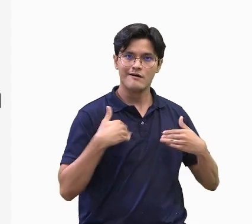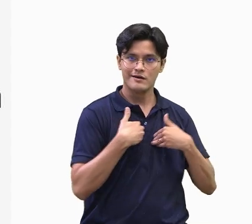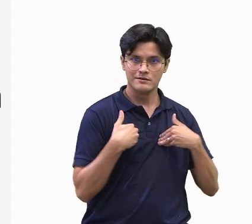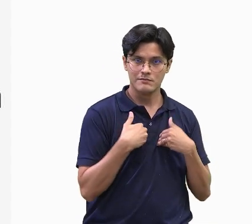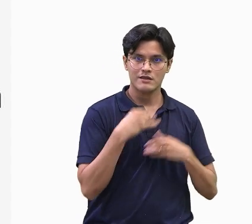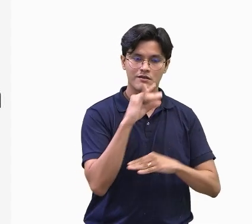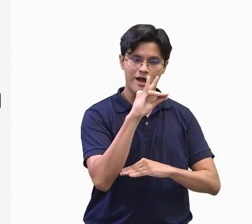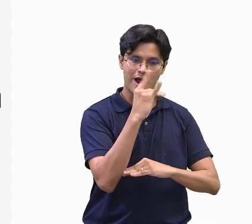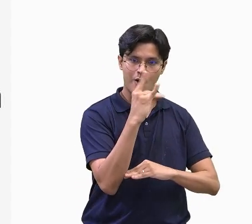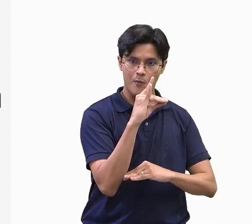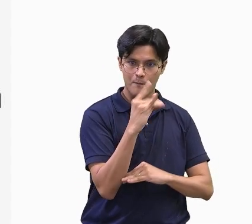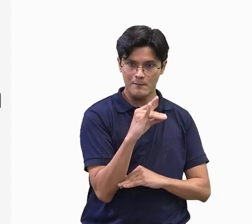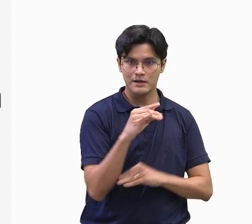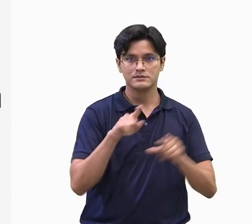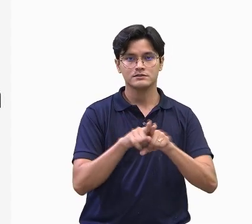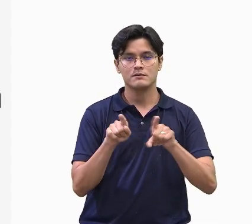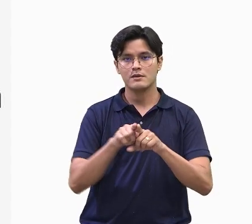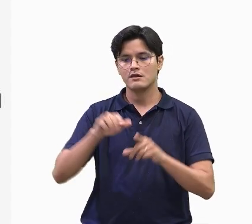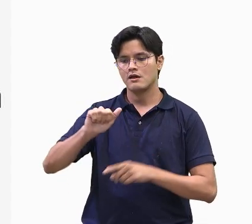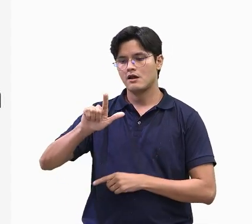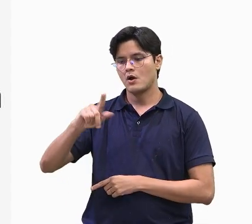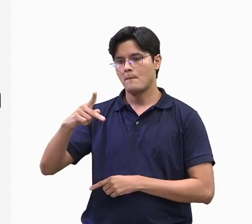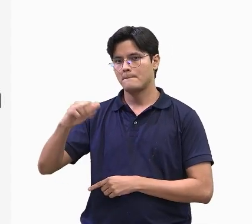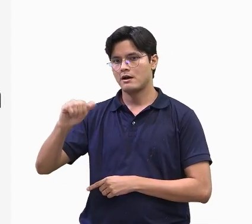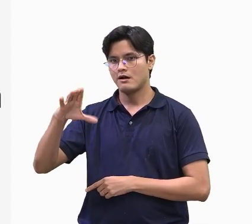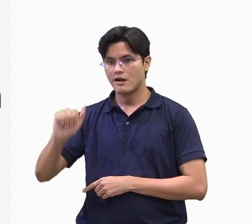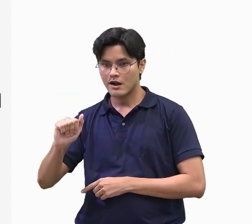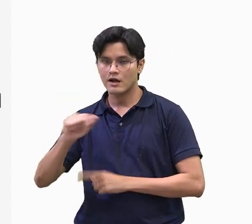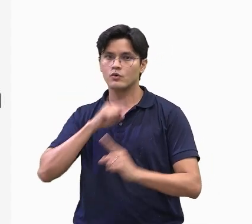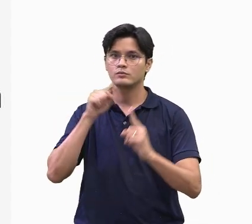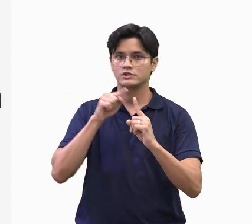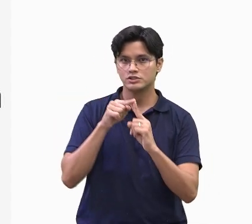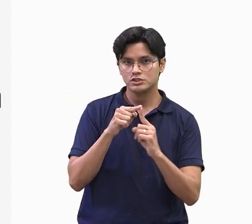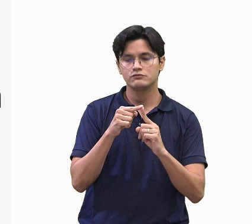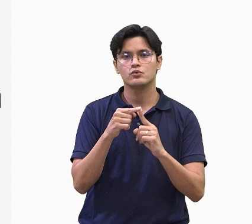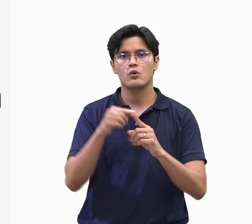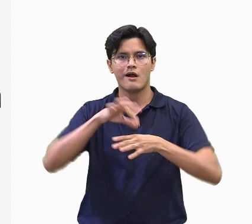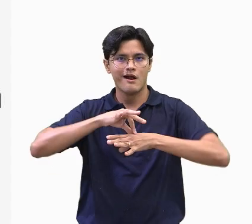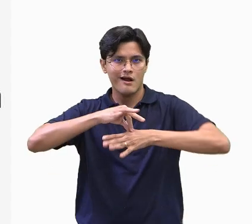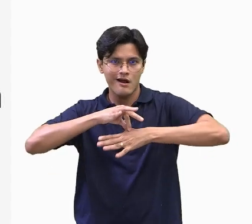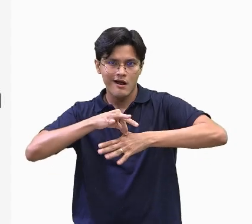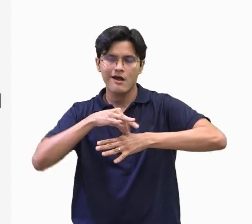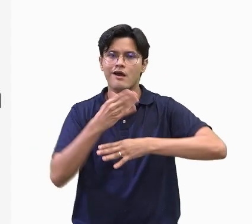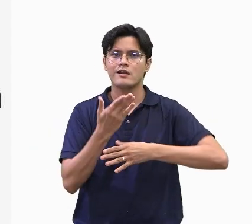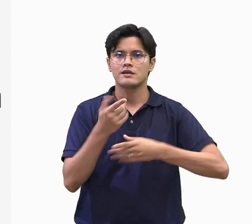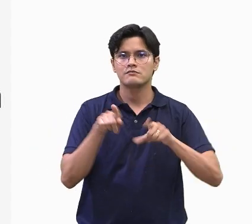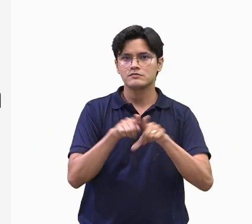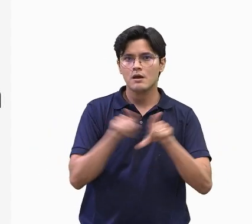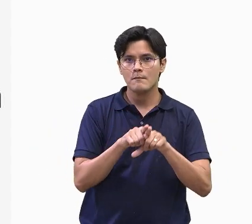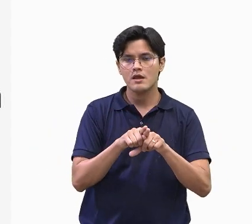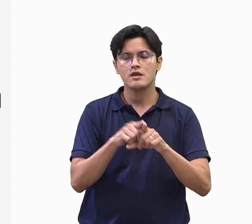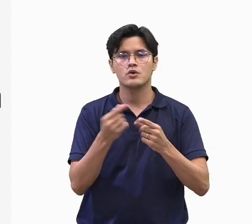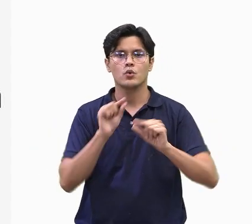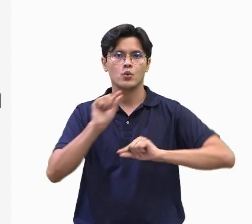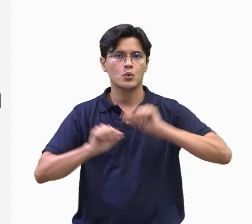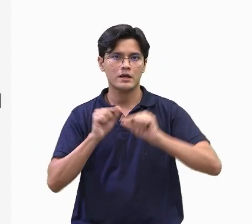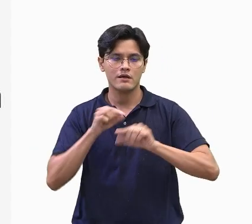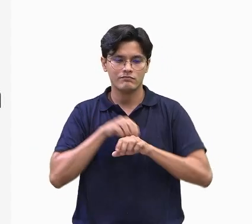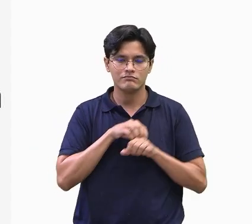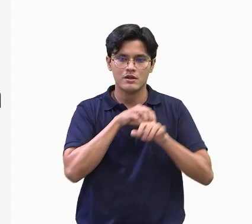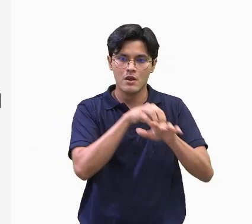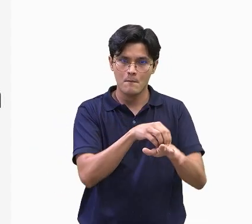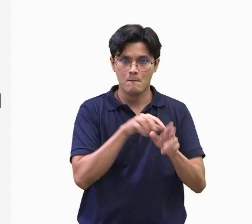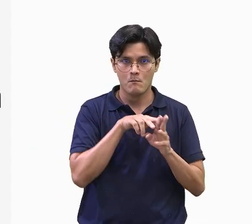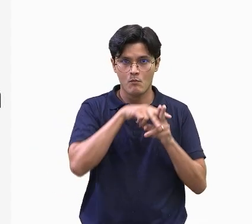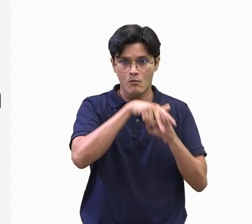lã, carne e transporte. E aí a gente vai mudar novamente de áreas. A gente vai